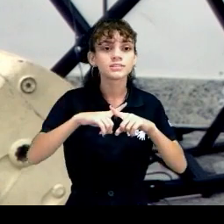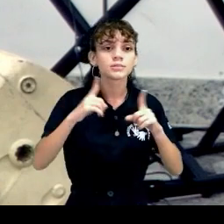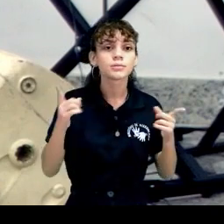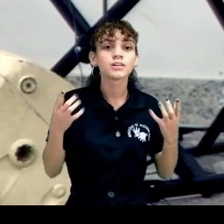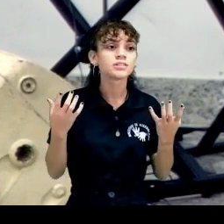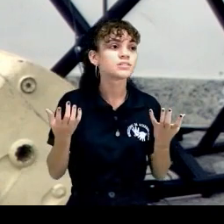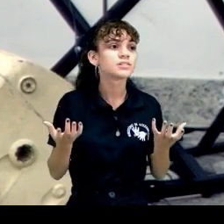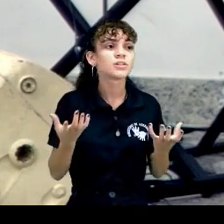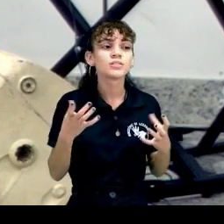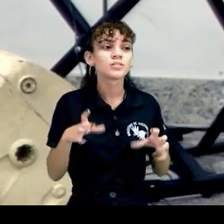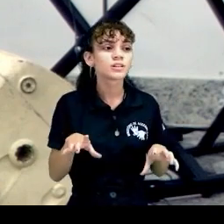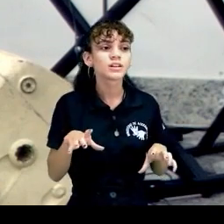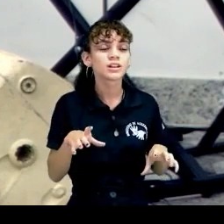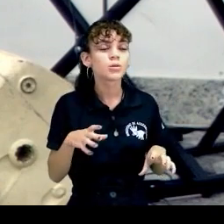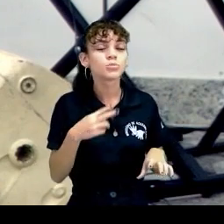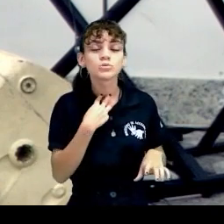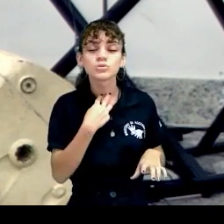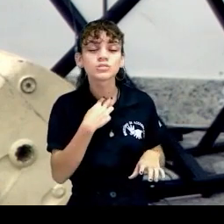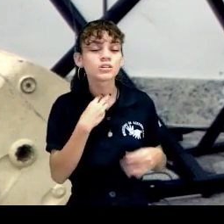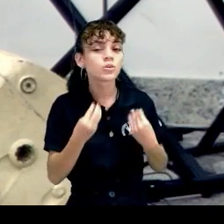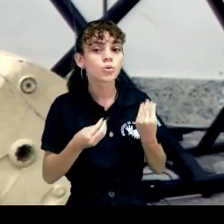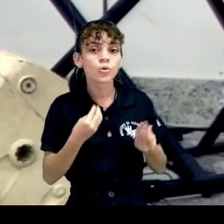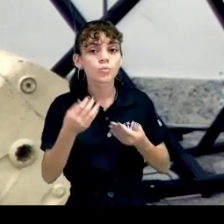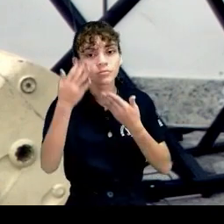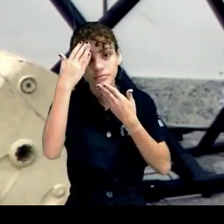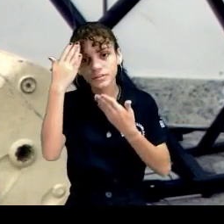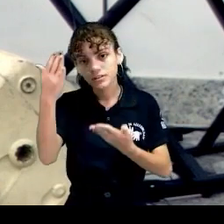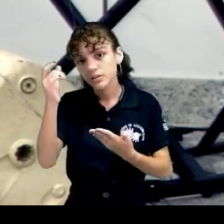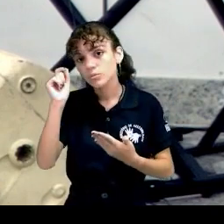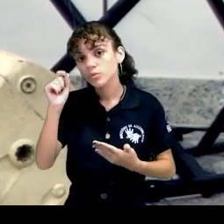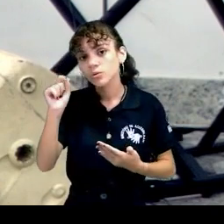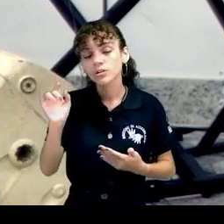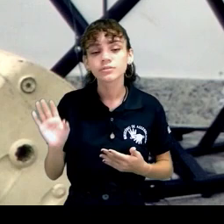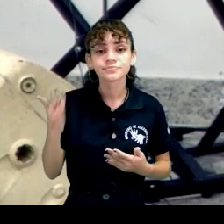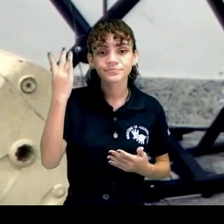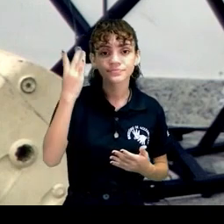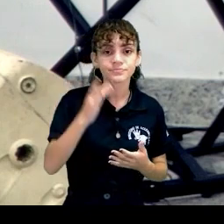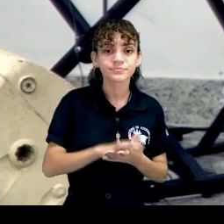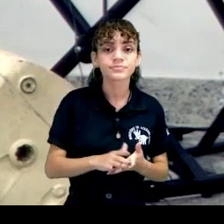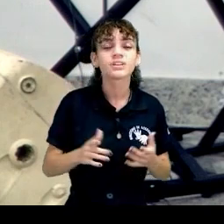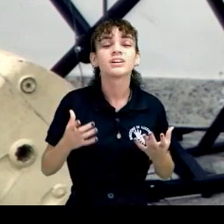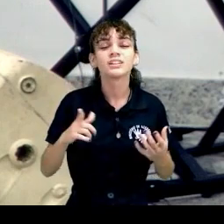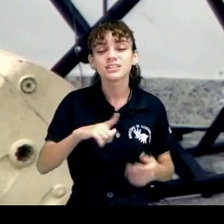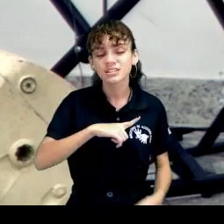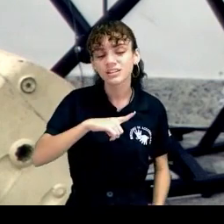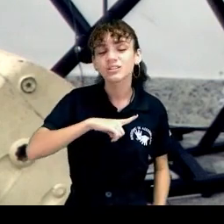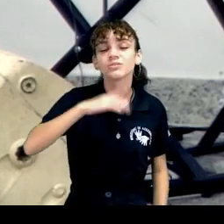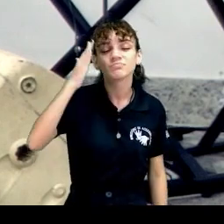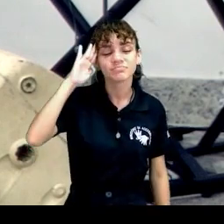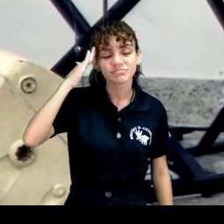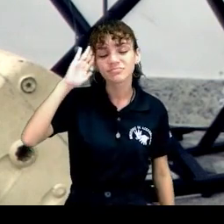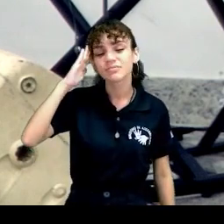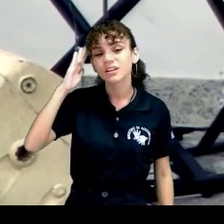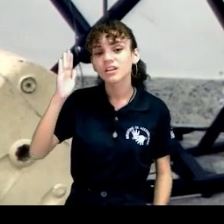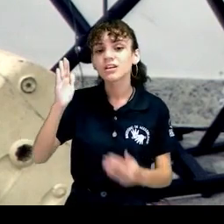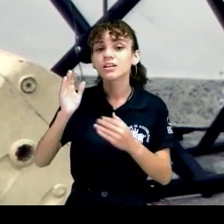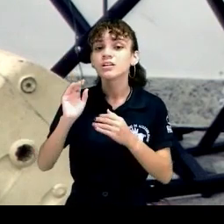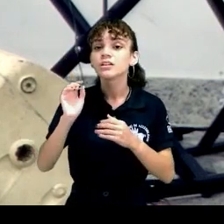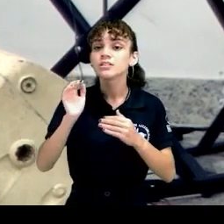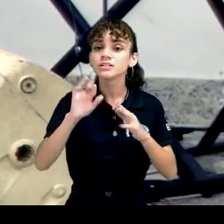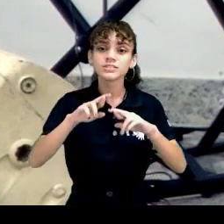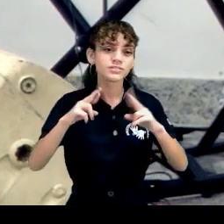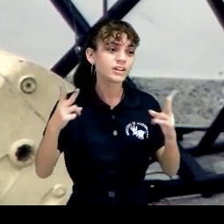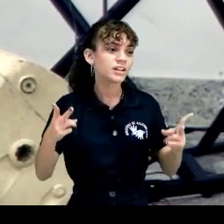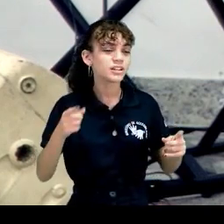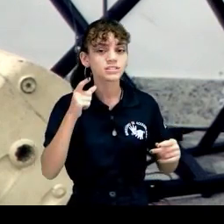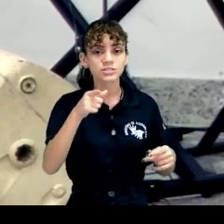sua vida estejam diferentes do que você planejou, ainda que não tenha acontecido, aquele milagre não tenha chegado, a oração